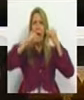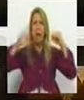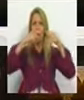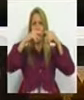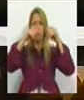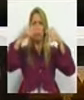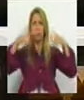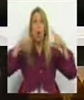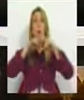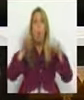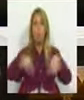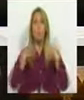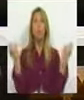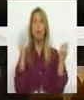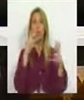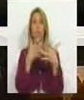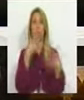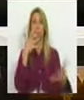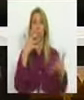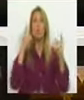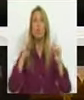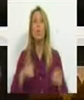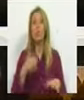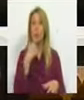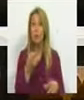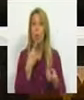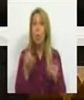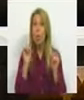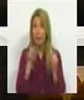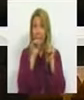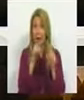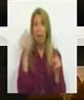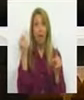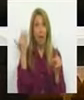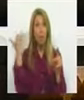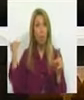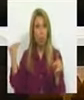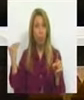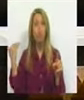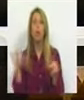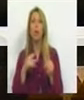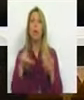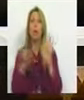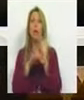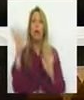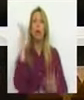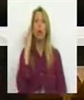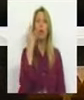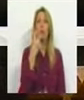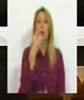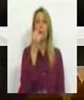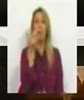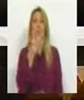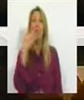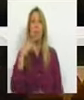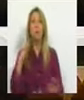a tornar bastante evidente. Reforço, a questão das fissuras nas coberturas é mesmo muito recente. A Lei nº 2 de 2011